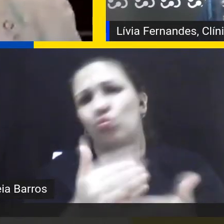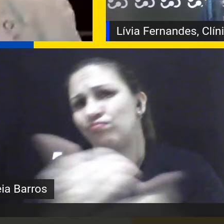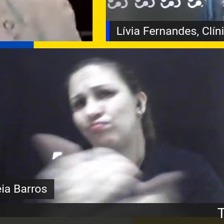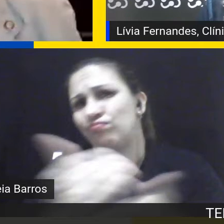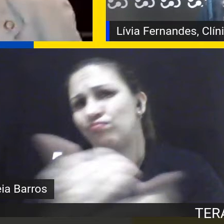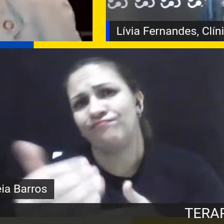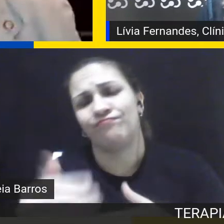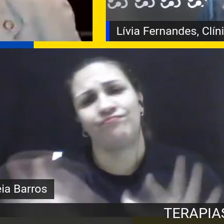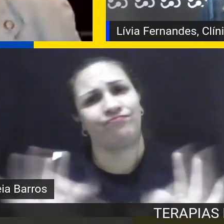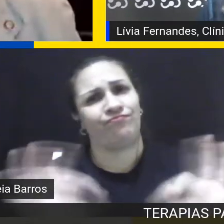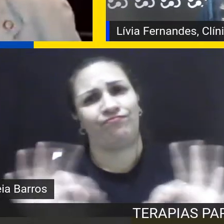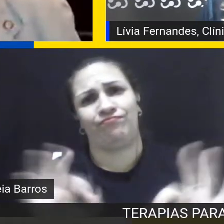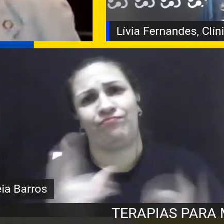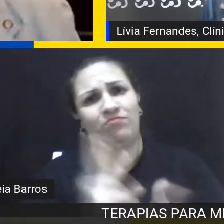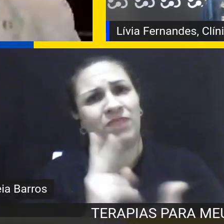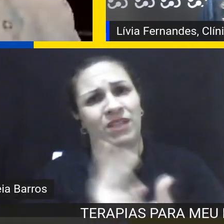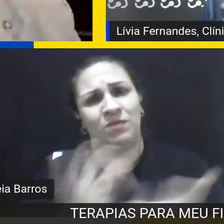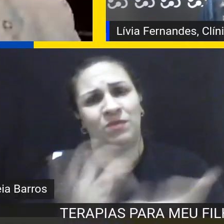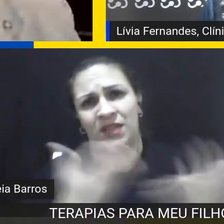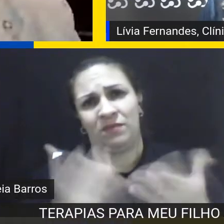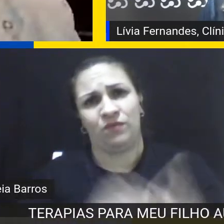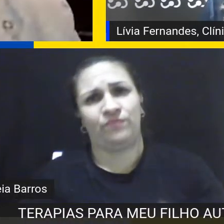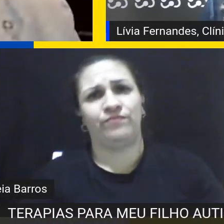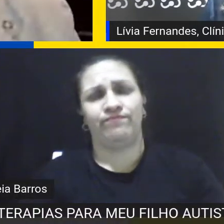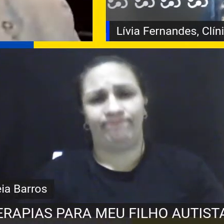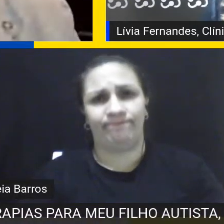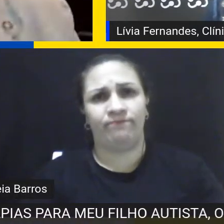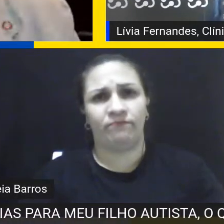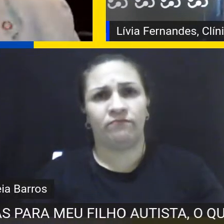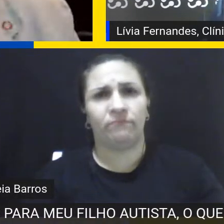adianta nem ser o mesmo terapeuta. Sim.